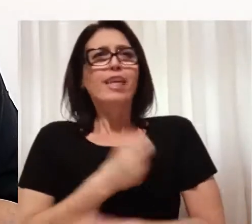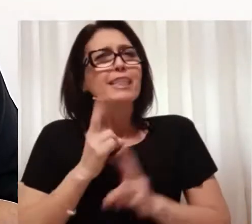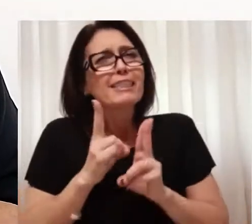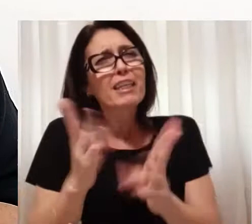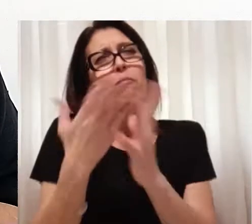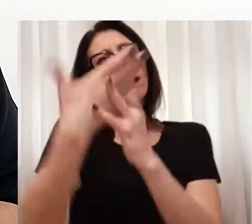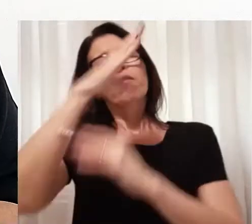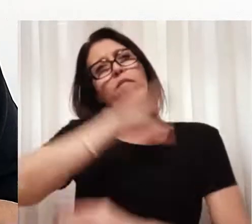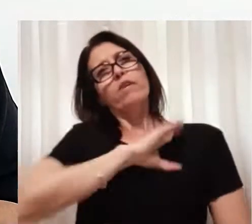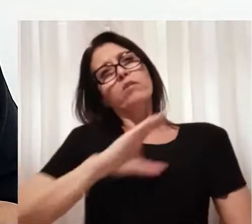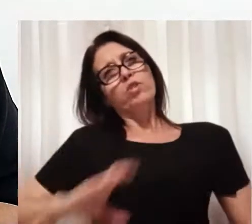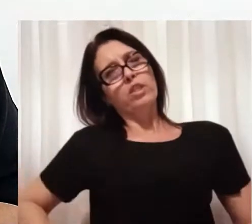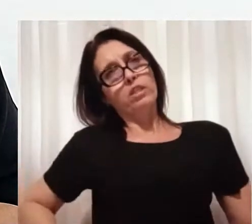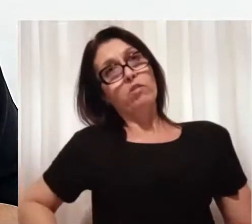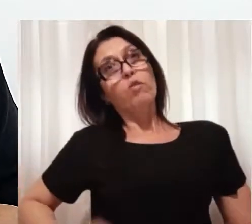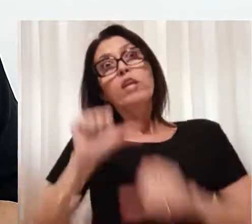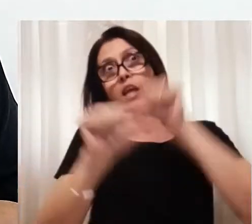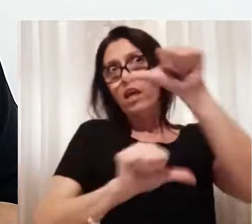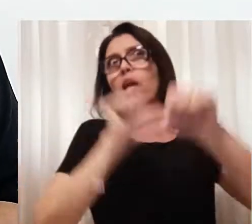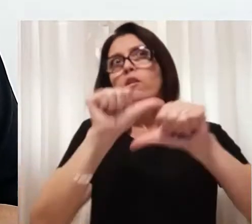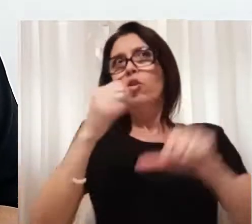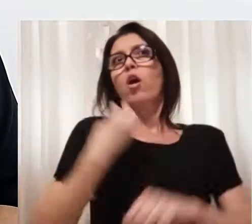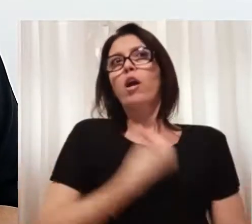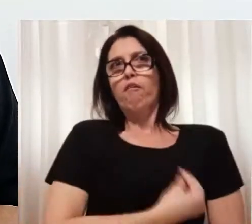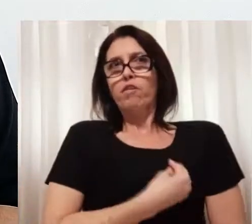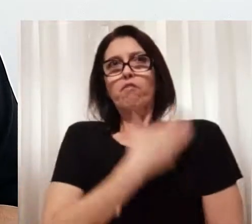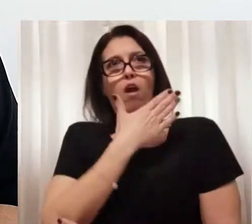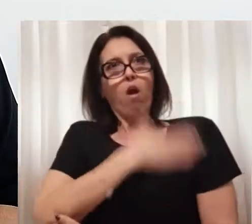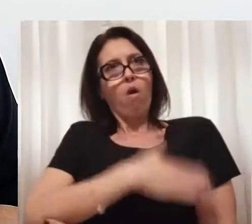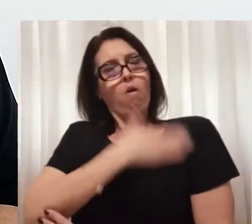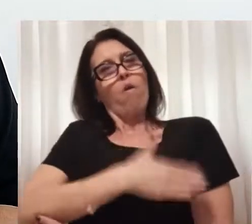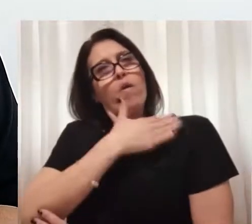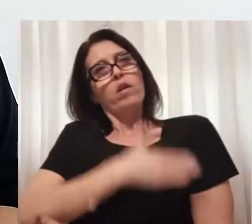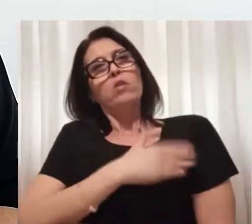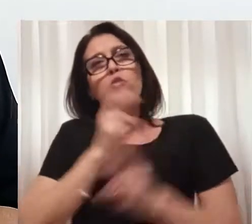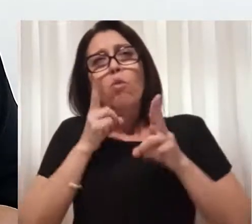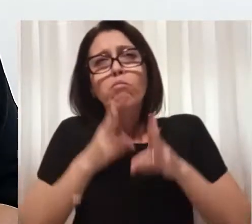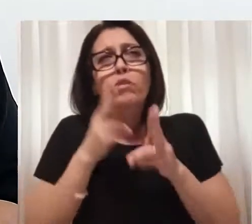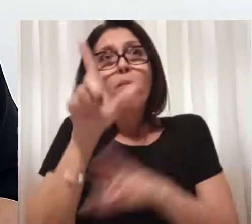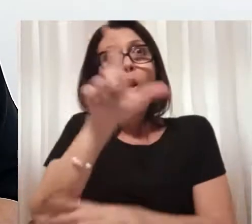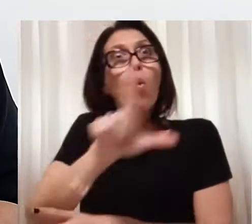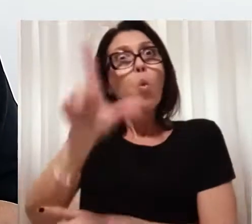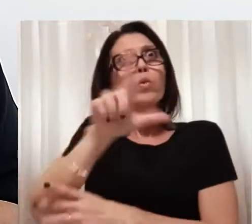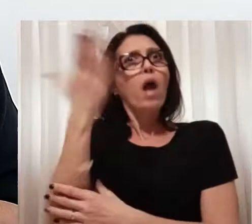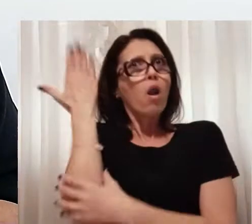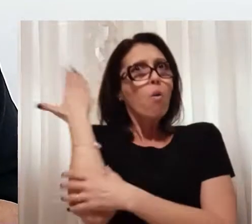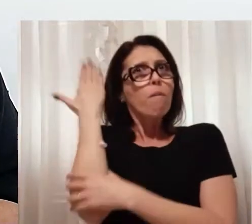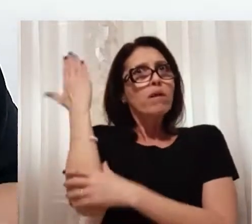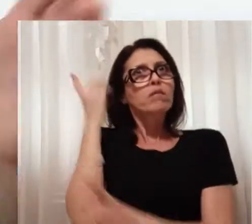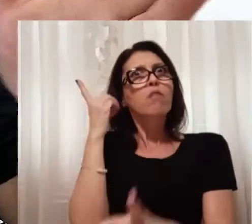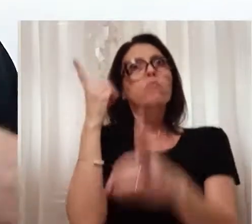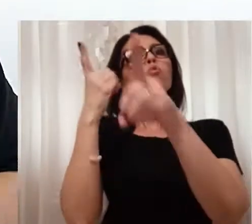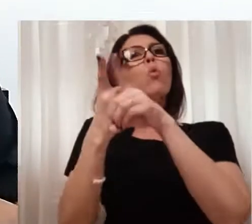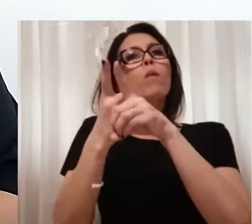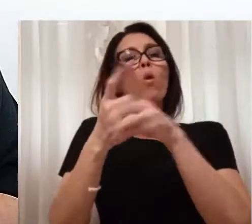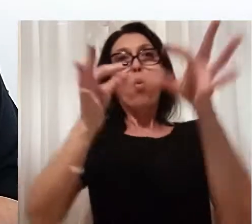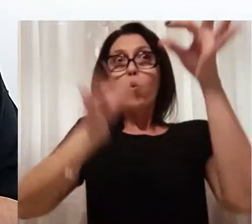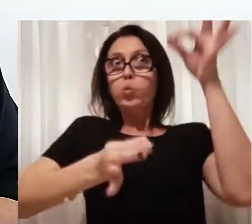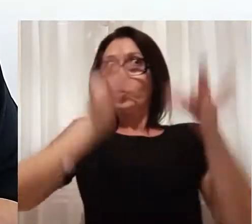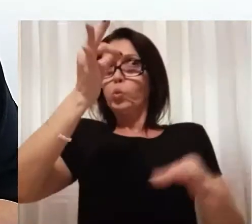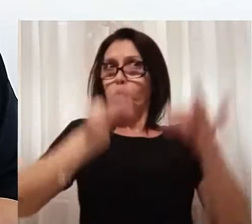vida todos os dias por meio de Cristo. Que a reforma vive em nossos corações. Afinal, como Lutero descobriu